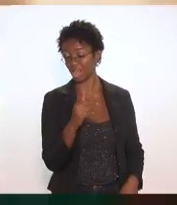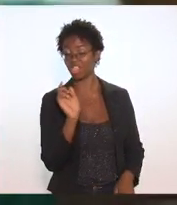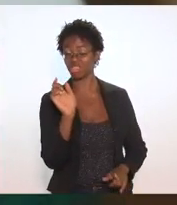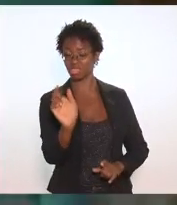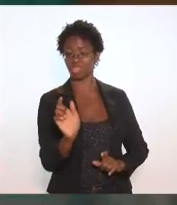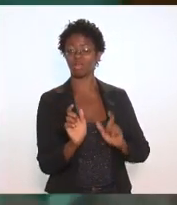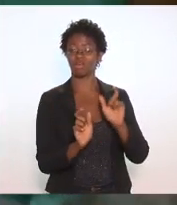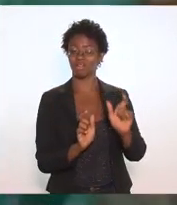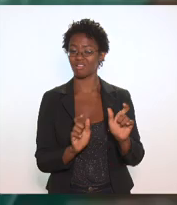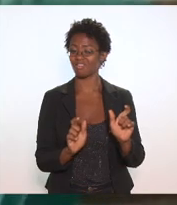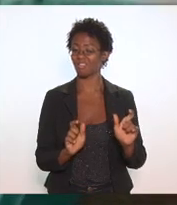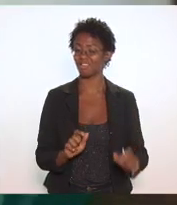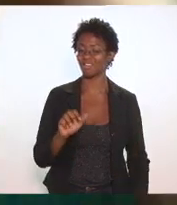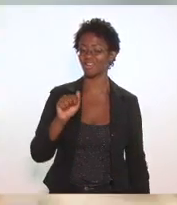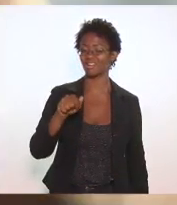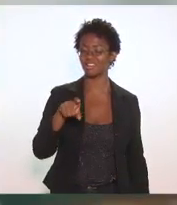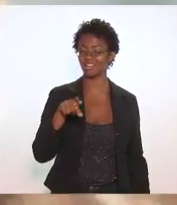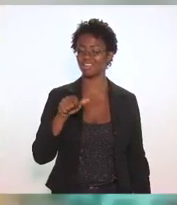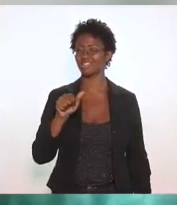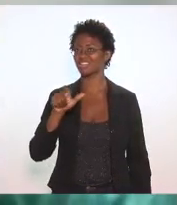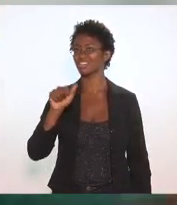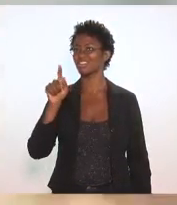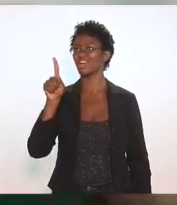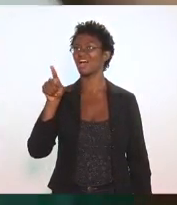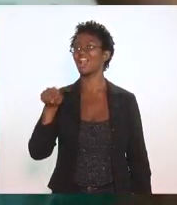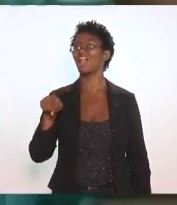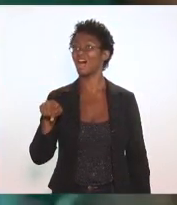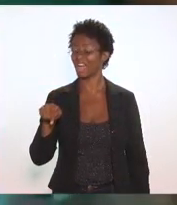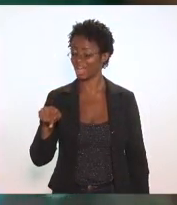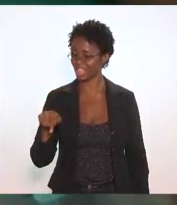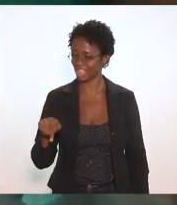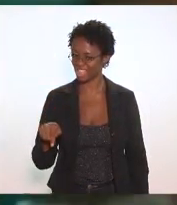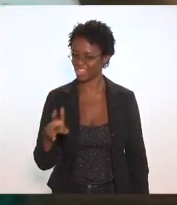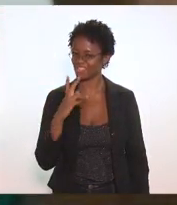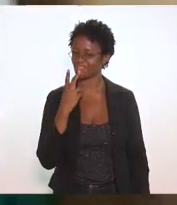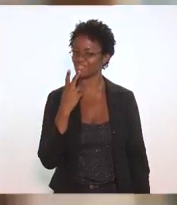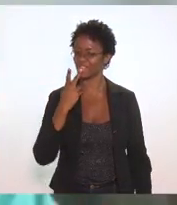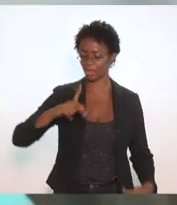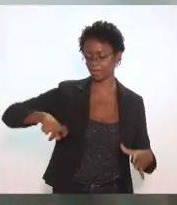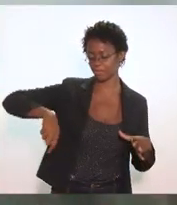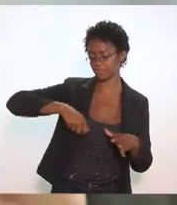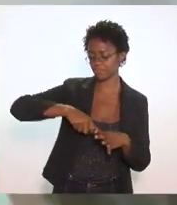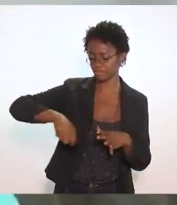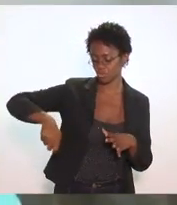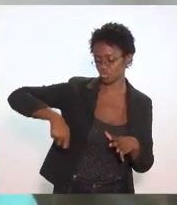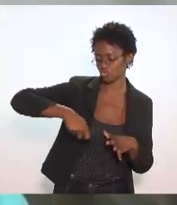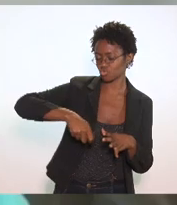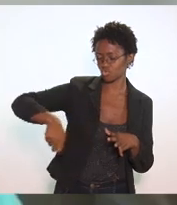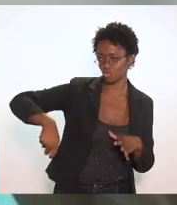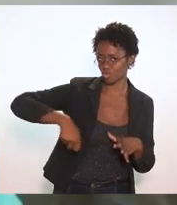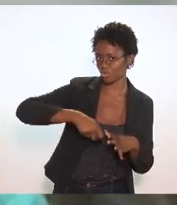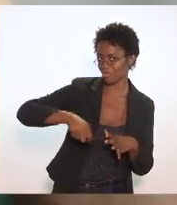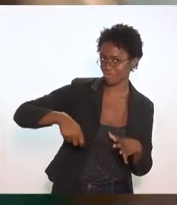né? Oxalá, para não falar na nossa gastronomia,